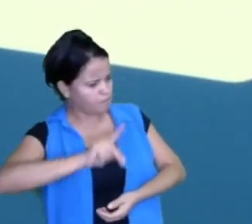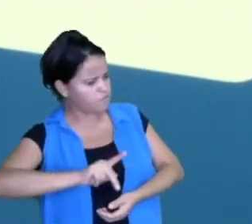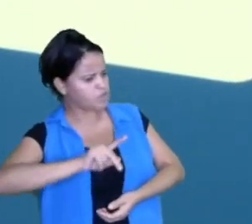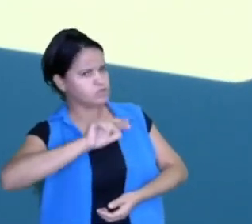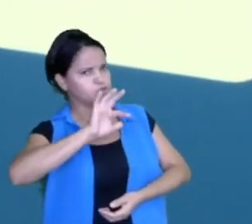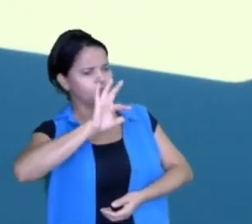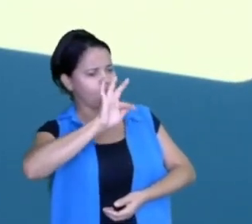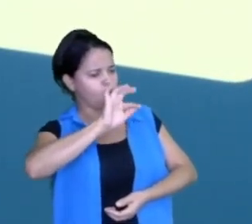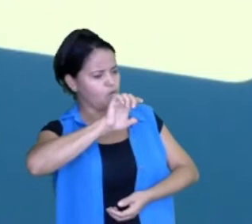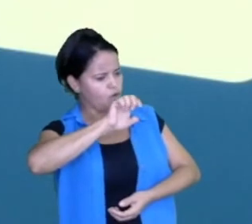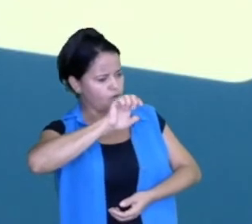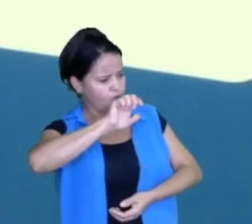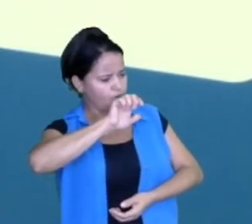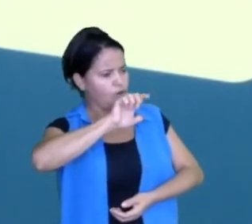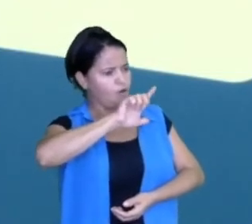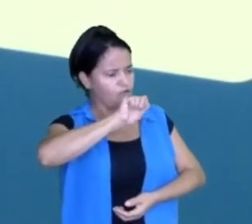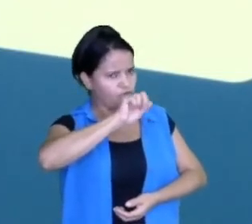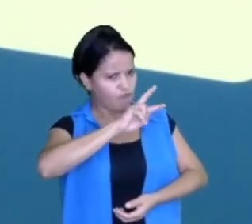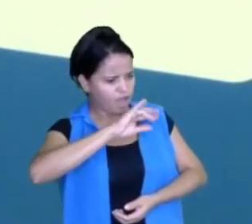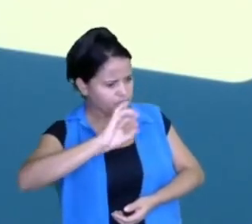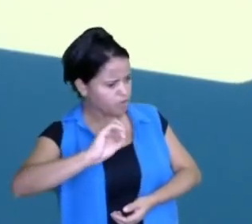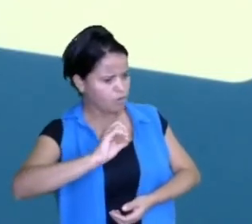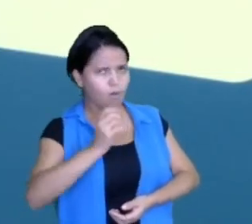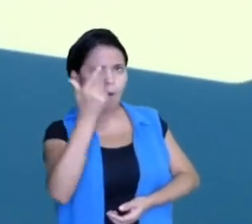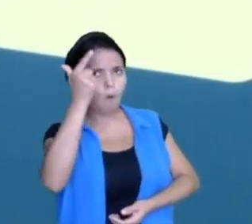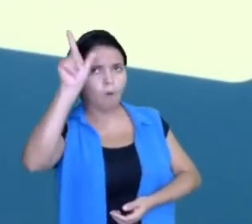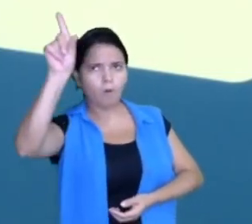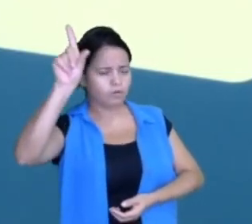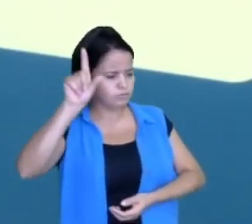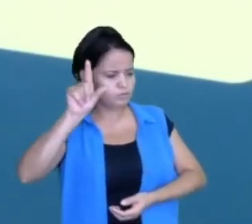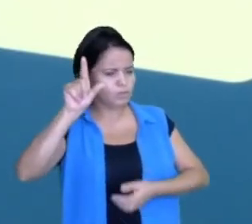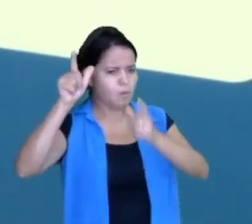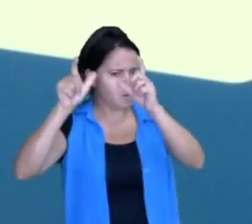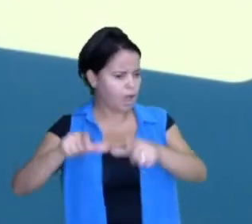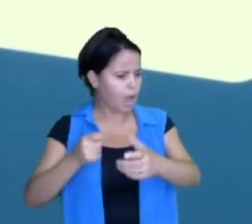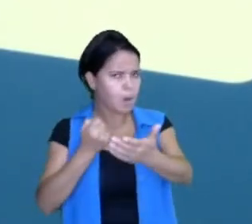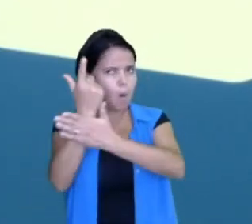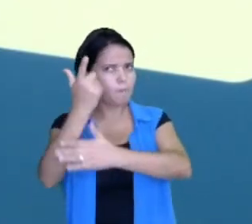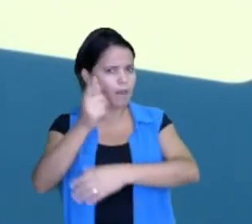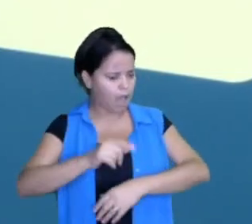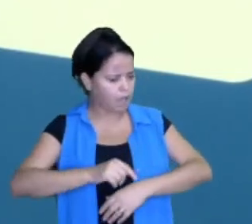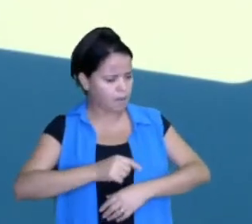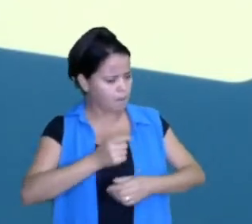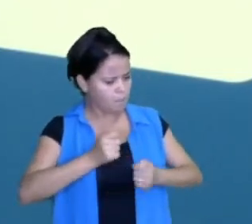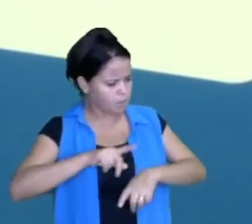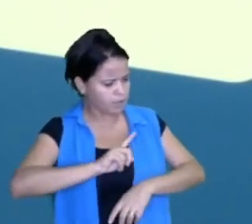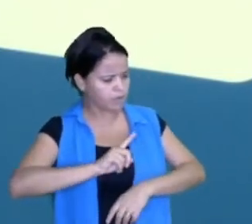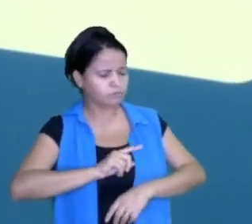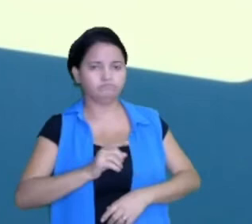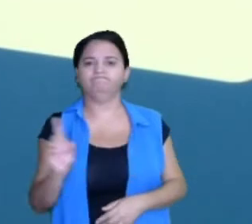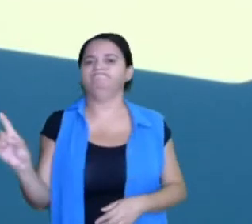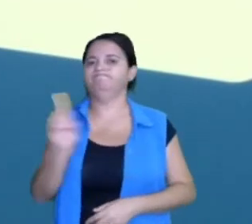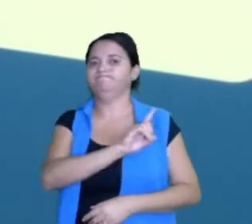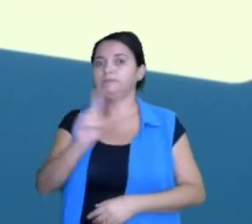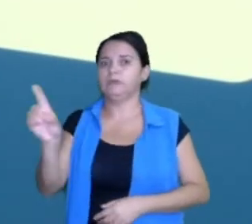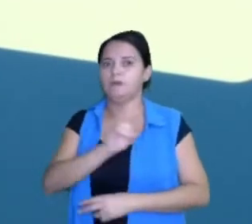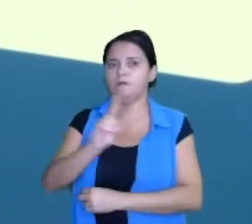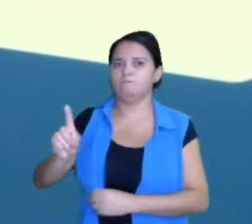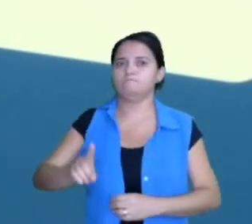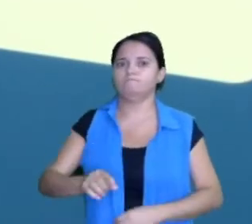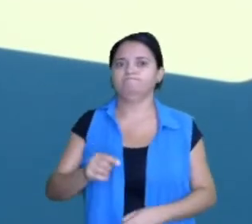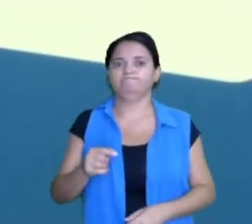os norte-americanos não poderiam comprar de outra localidade, não? Não. A Inglaterra, ela queria ver ali a